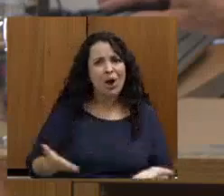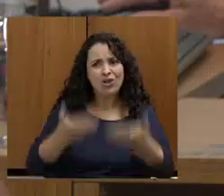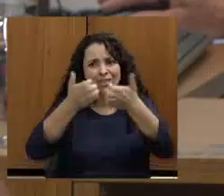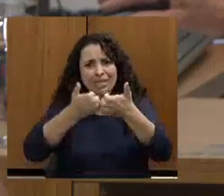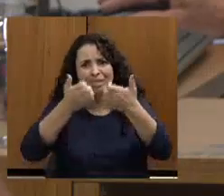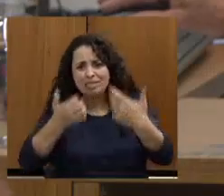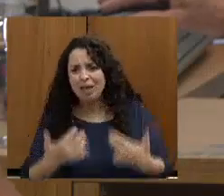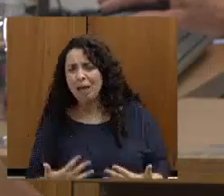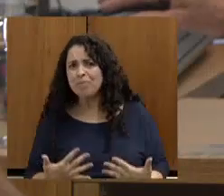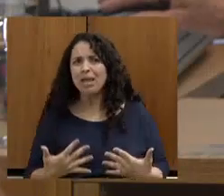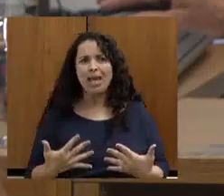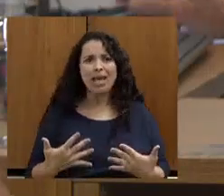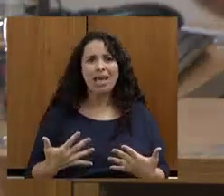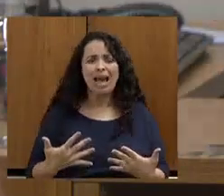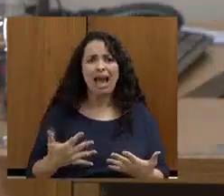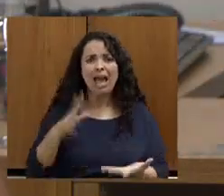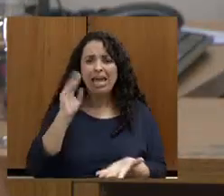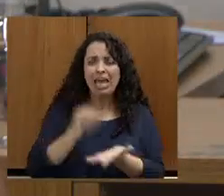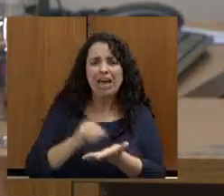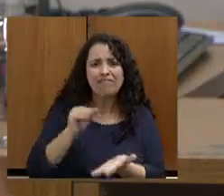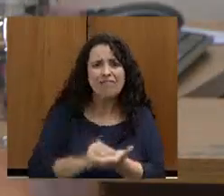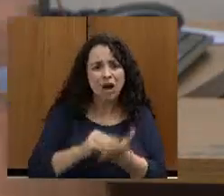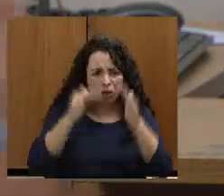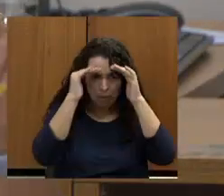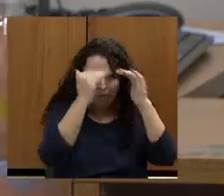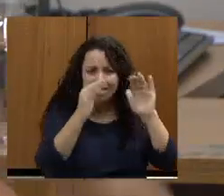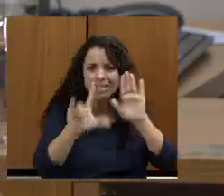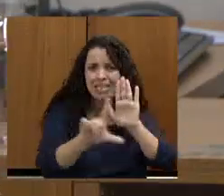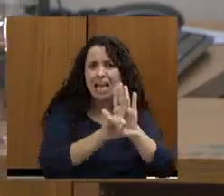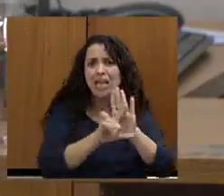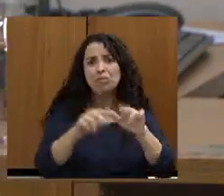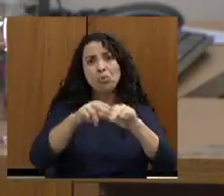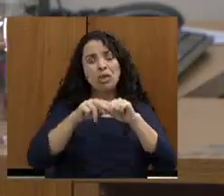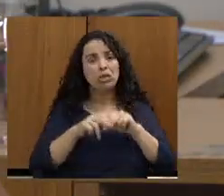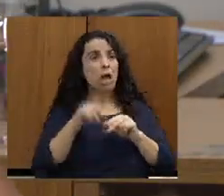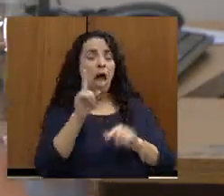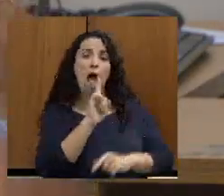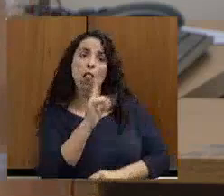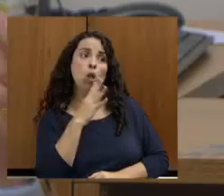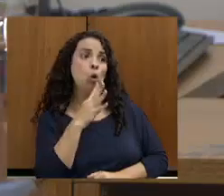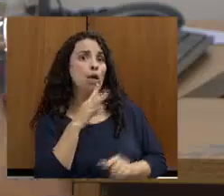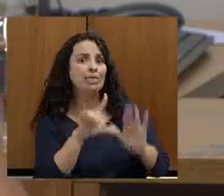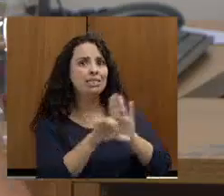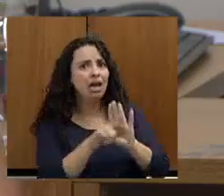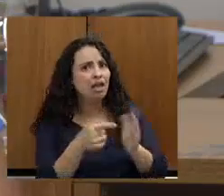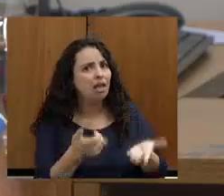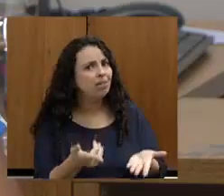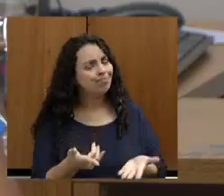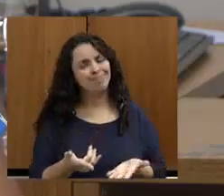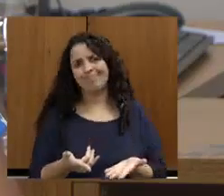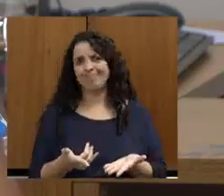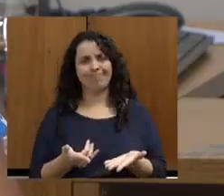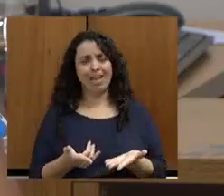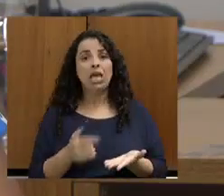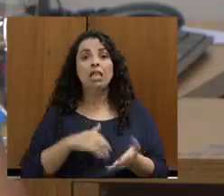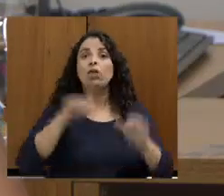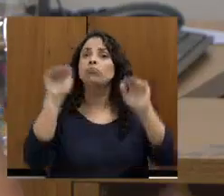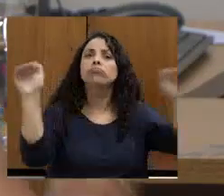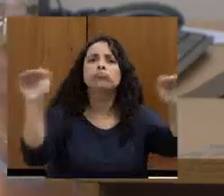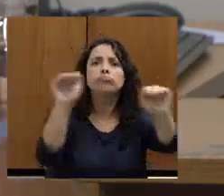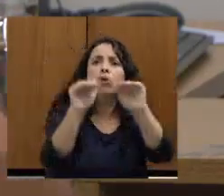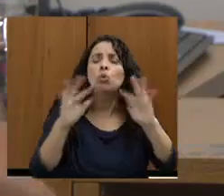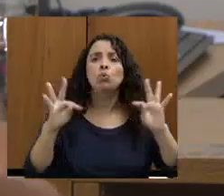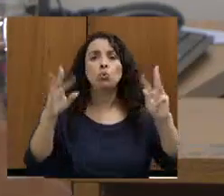justificarem a ausência do descumprimento da lei pelo desconhecimento. E aí eu convoco os colegas advogados